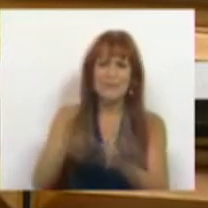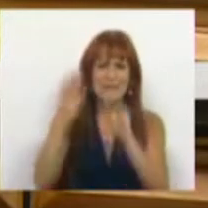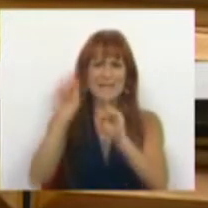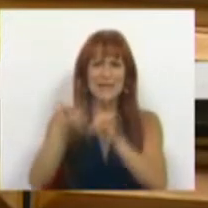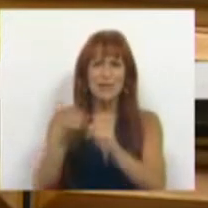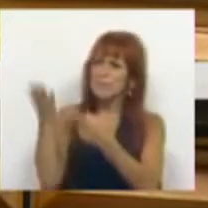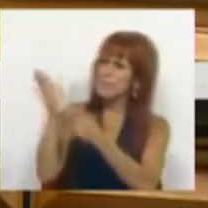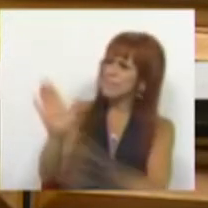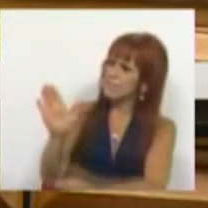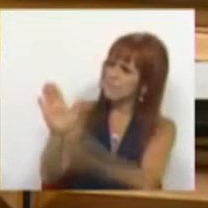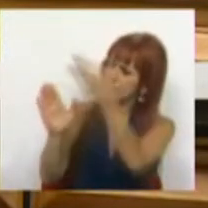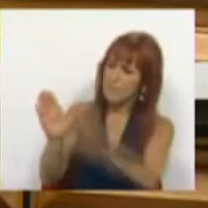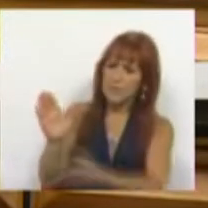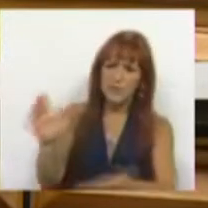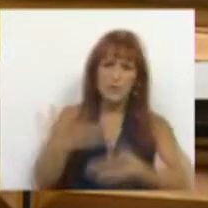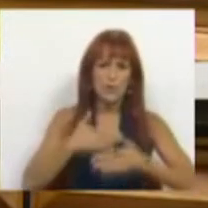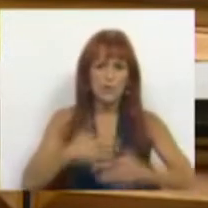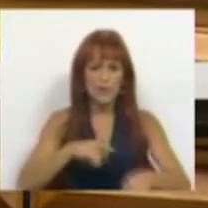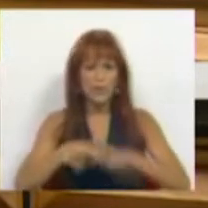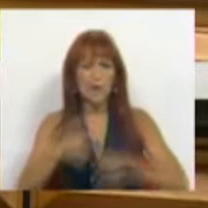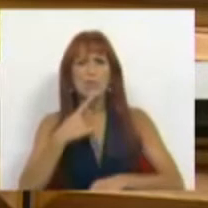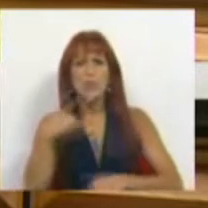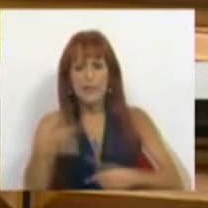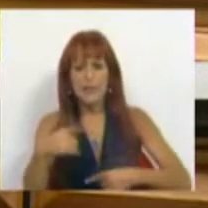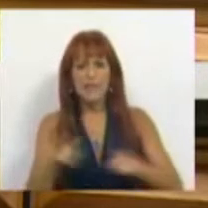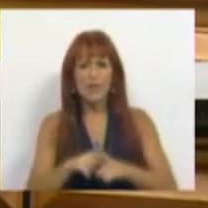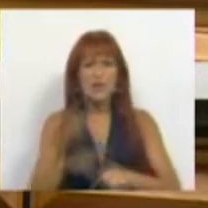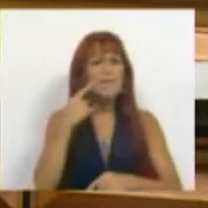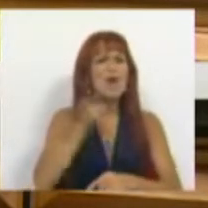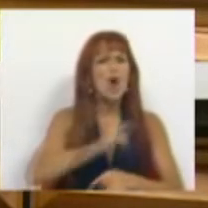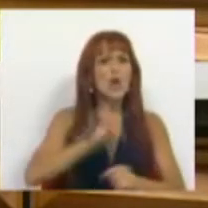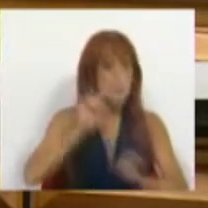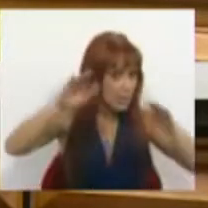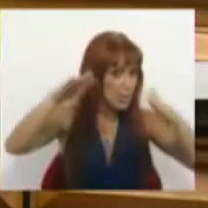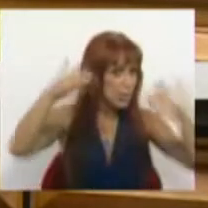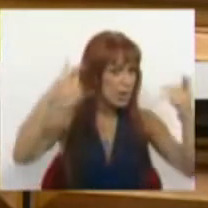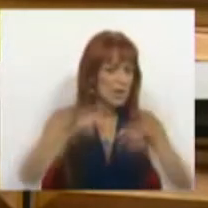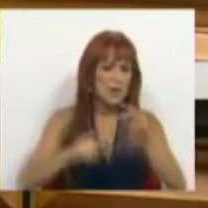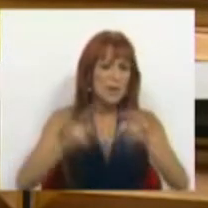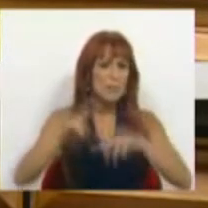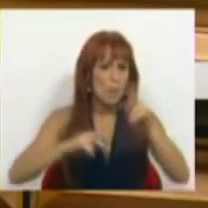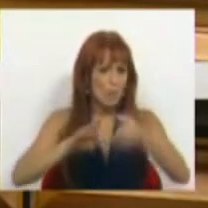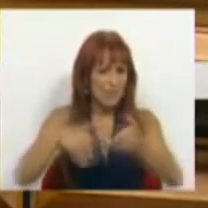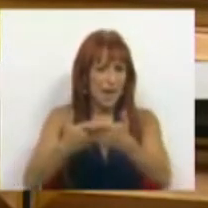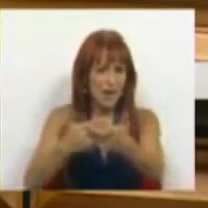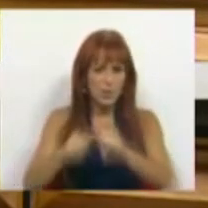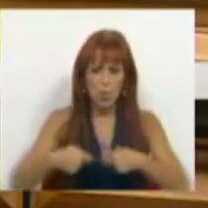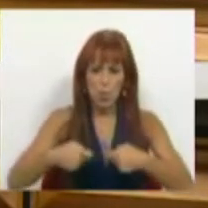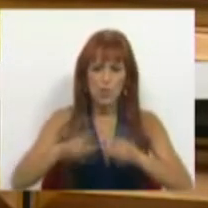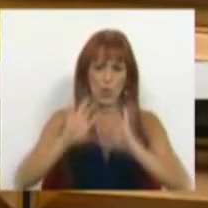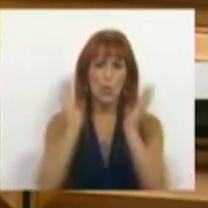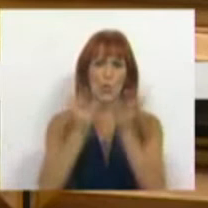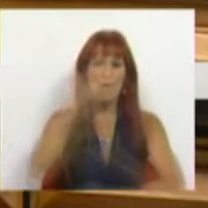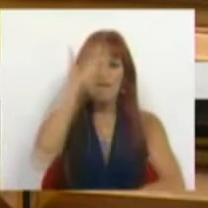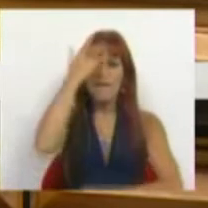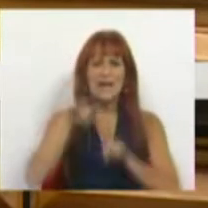de referência, teve vontade política bastante para identificar como prioritária a sua reabilitação. O custo global